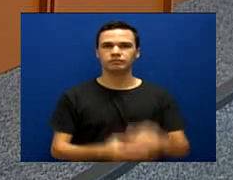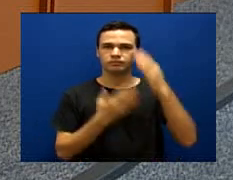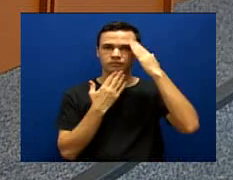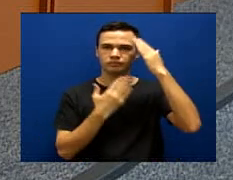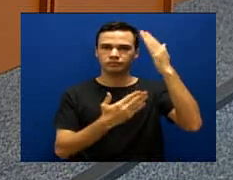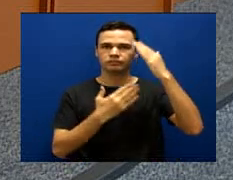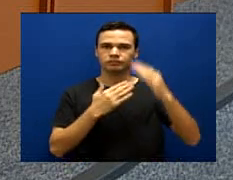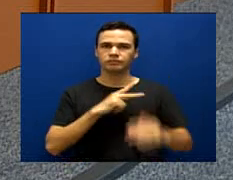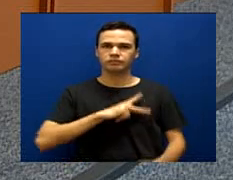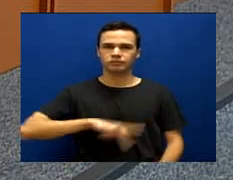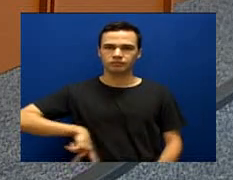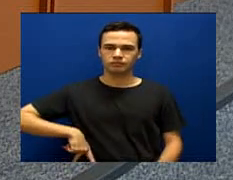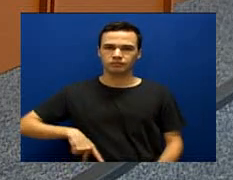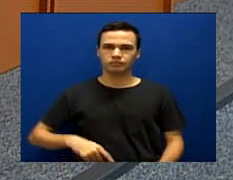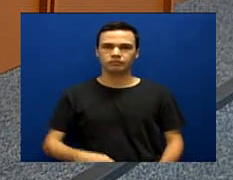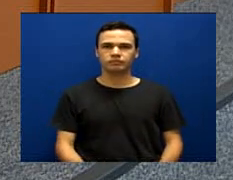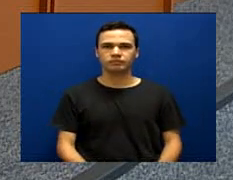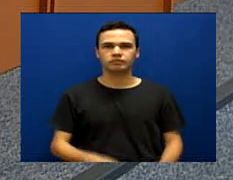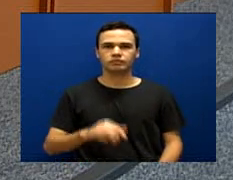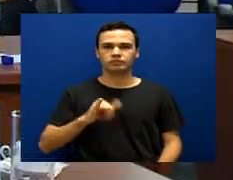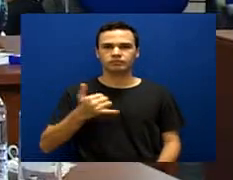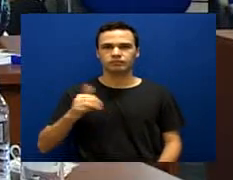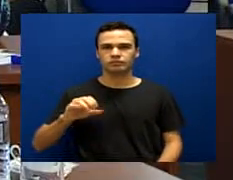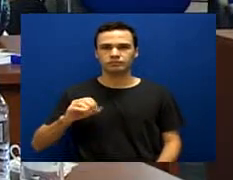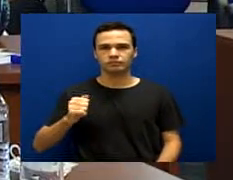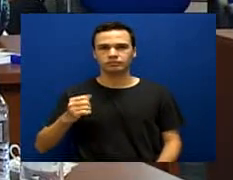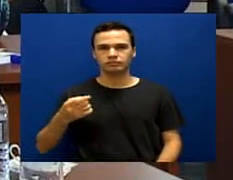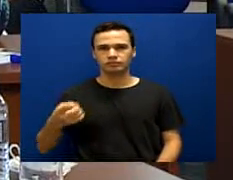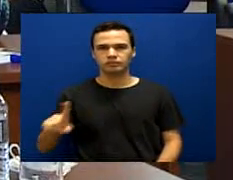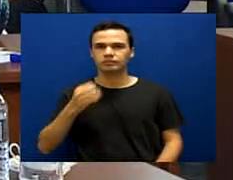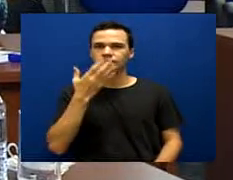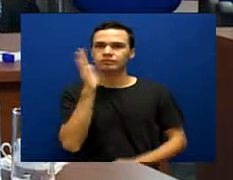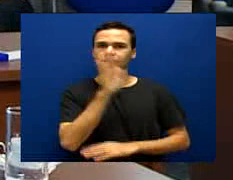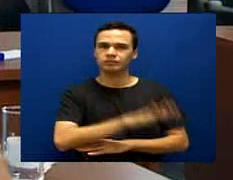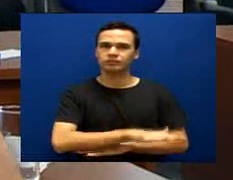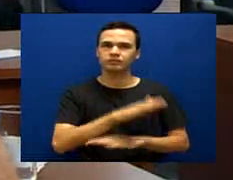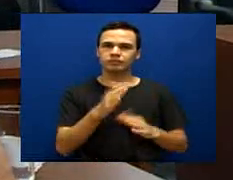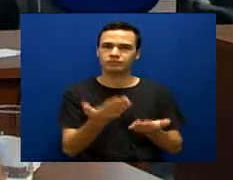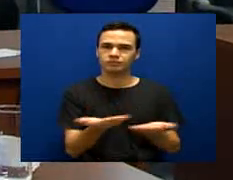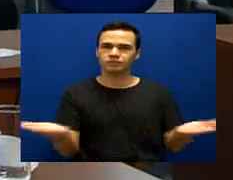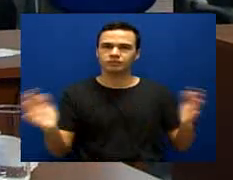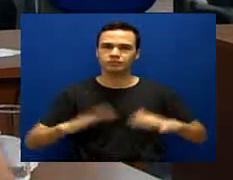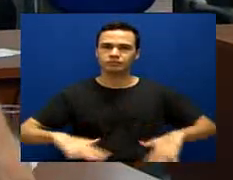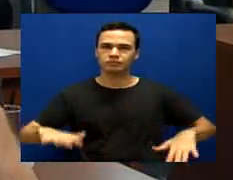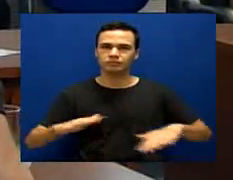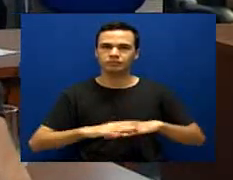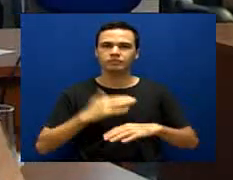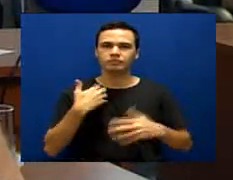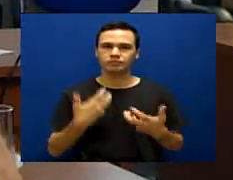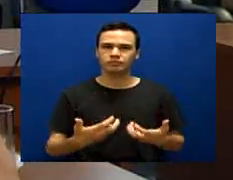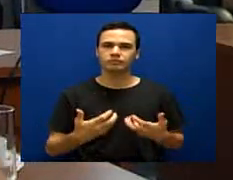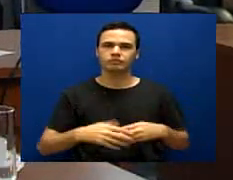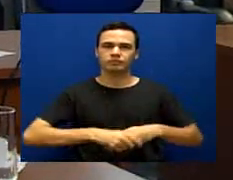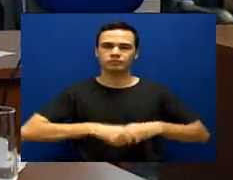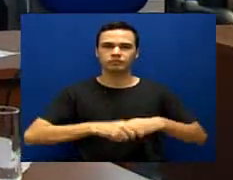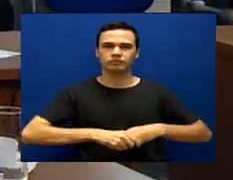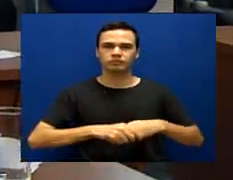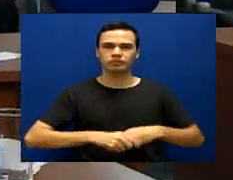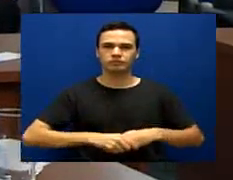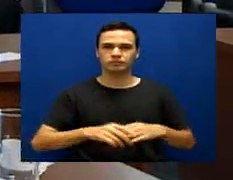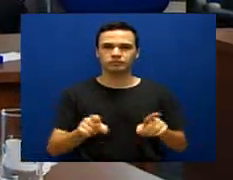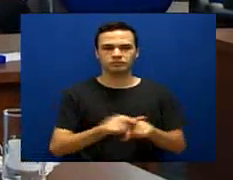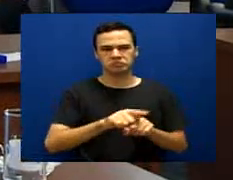Obrigado, presidente João Donizete. Boa tarde a todos e a todas. Eu quero cumprimentar a Vossa Excelência